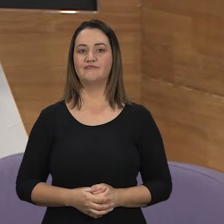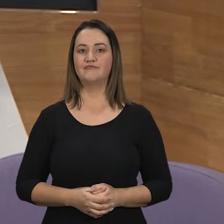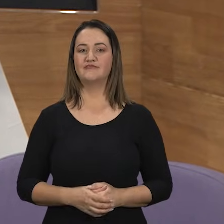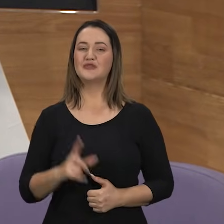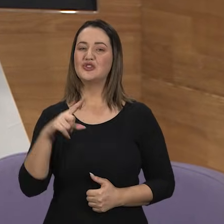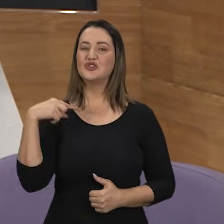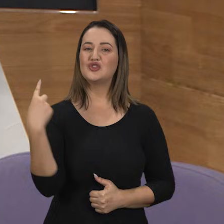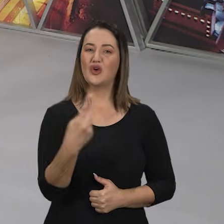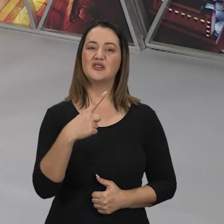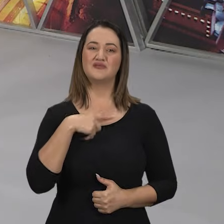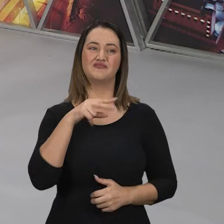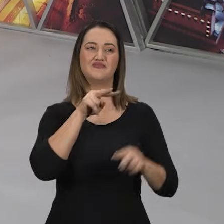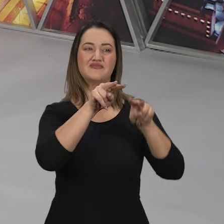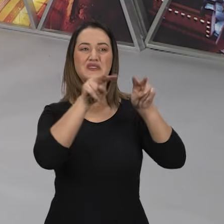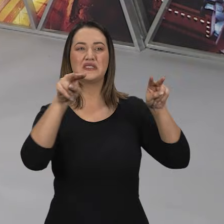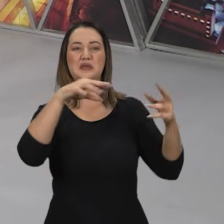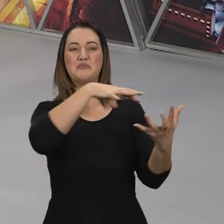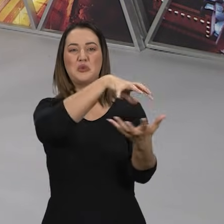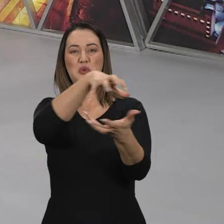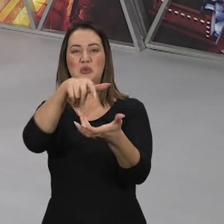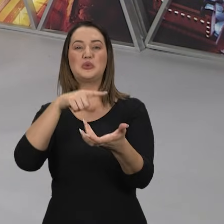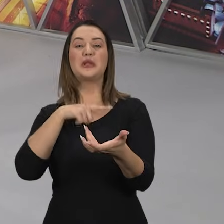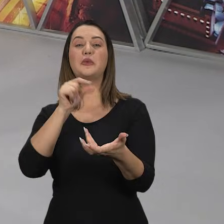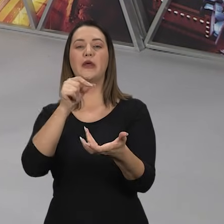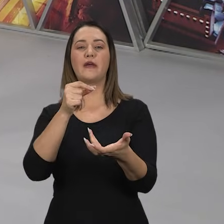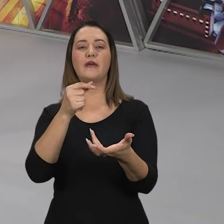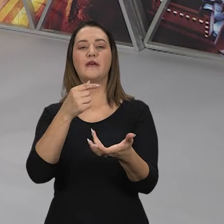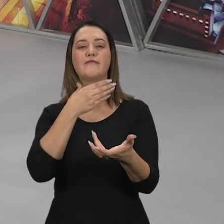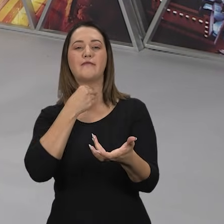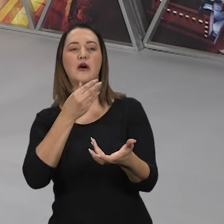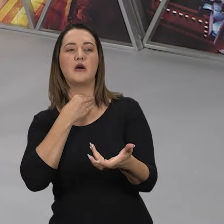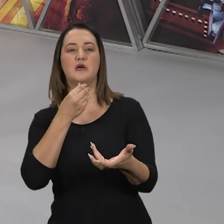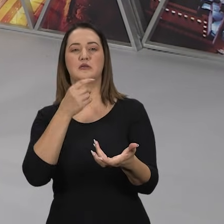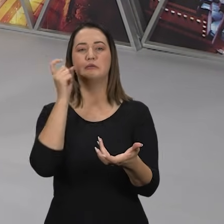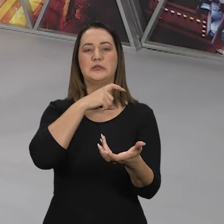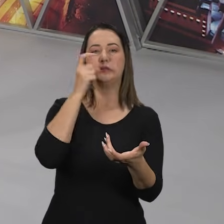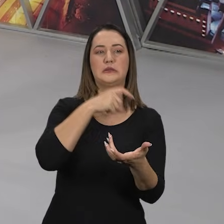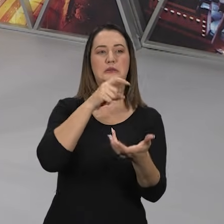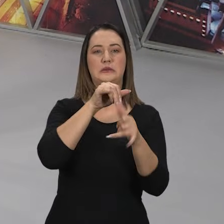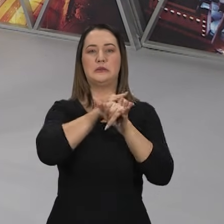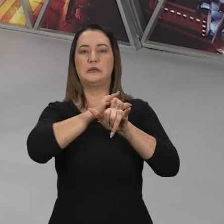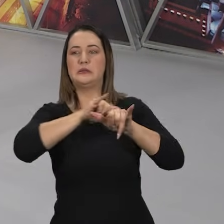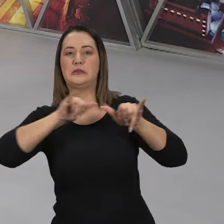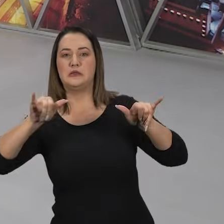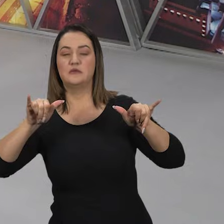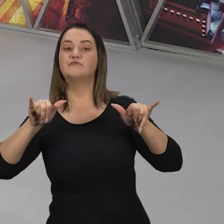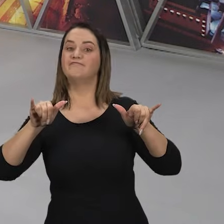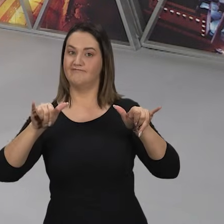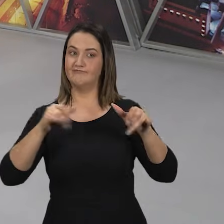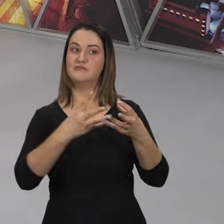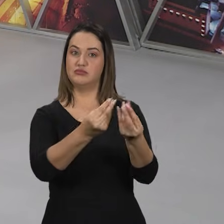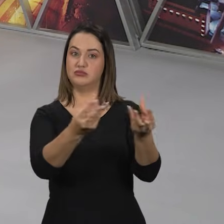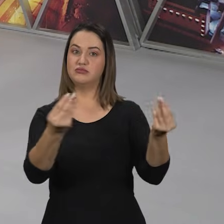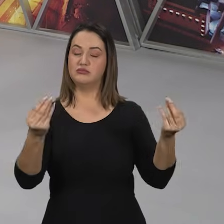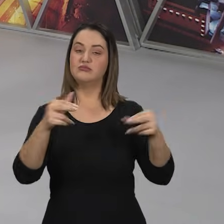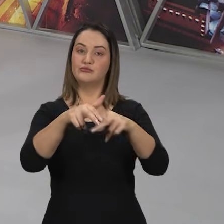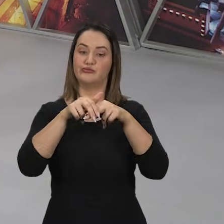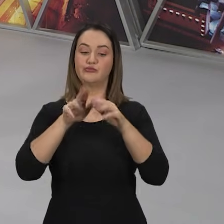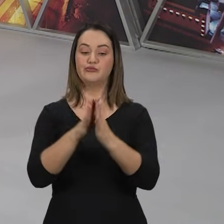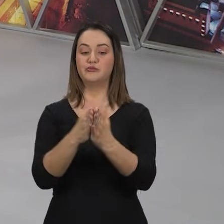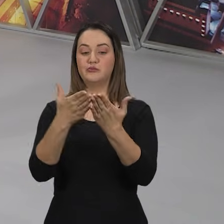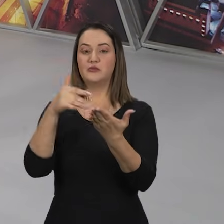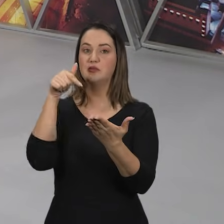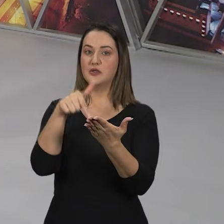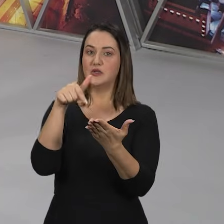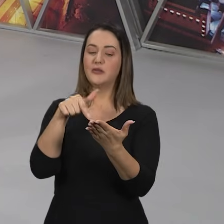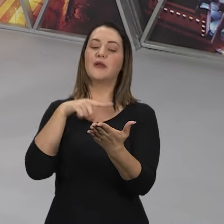enganada. A gente vive num mundo de enganos, de fake news, de mentiras, de tanta coisa. Por